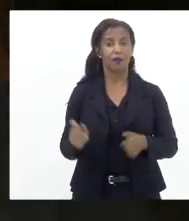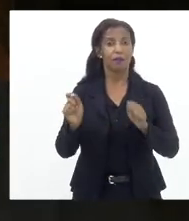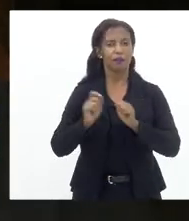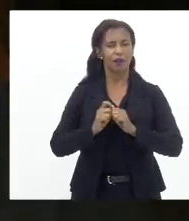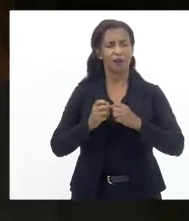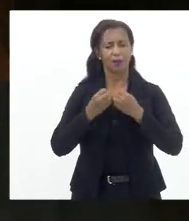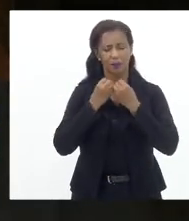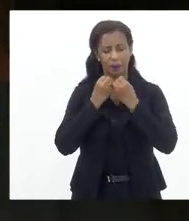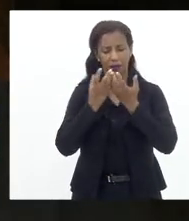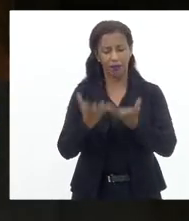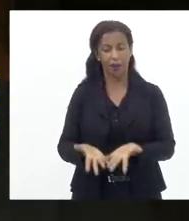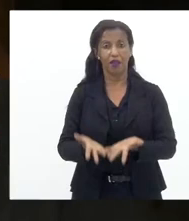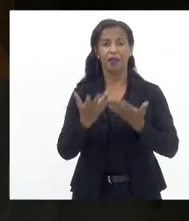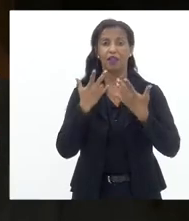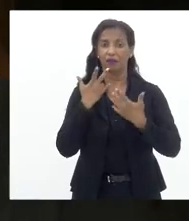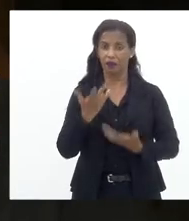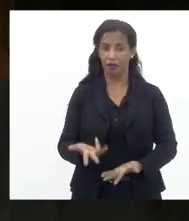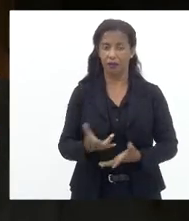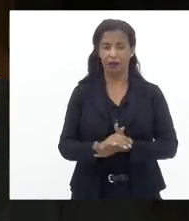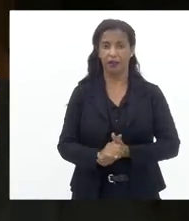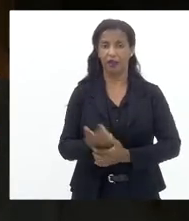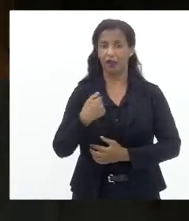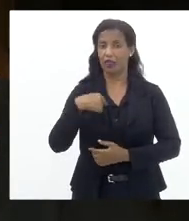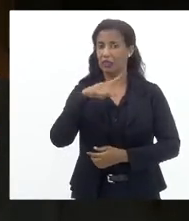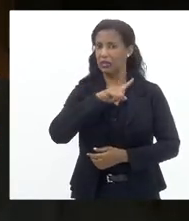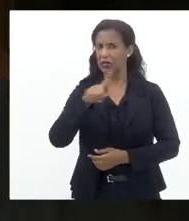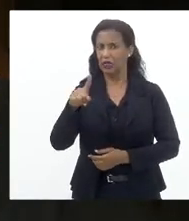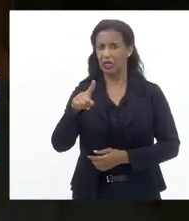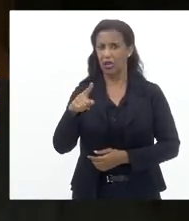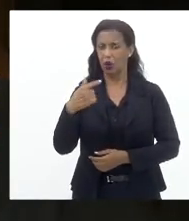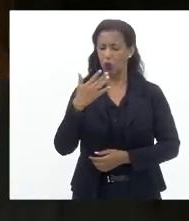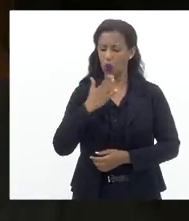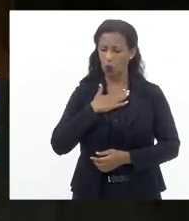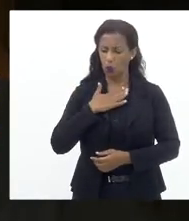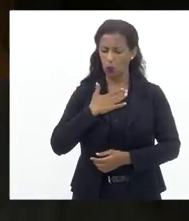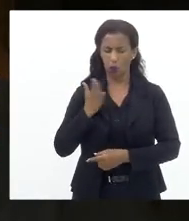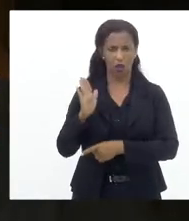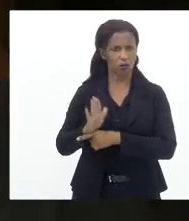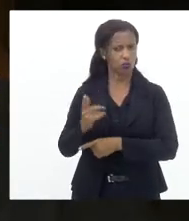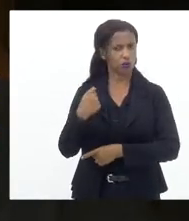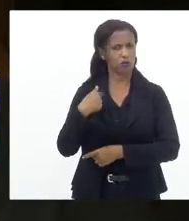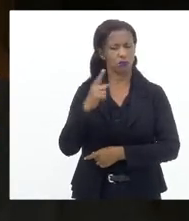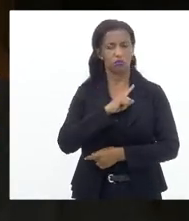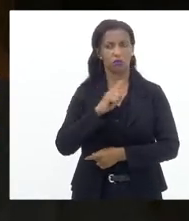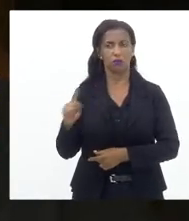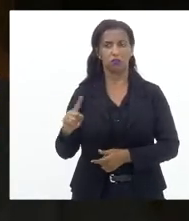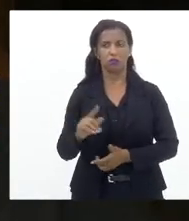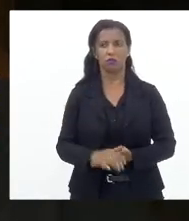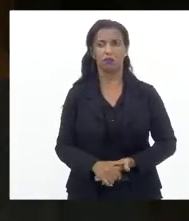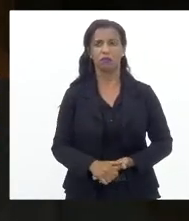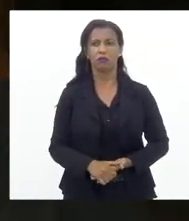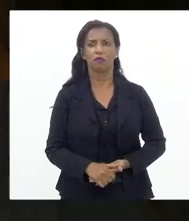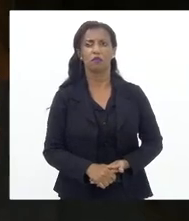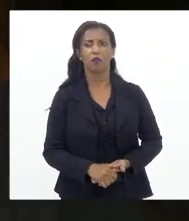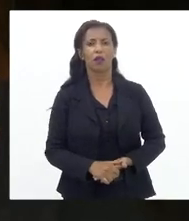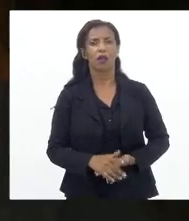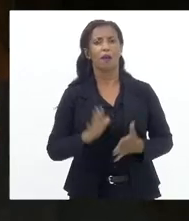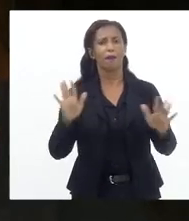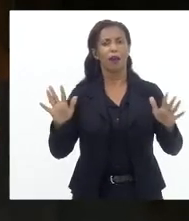fazer esse desabafo e dizer que não contaram com o deputado estadual Bruno dauaire para